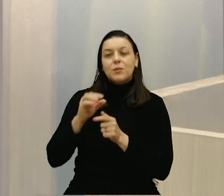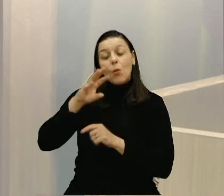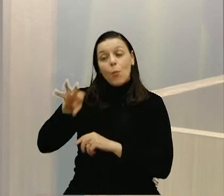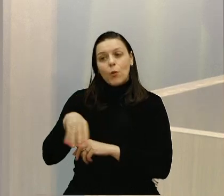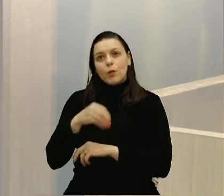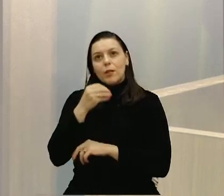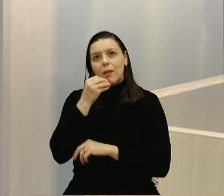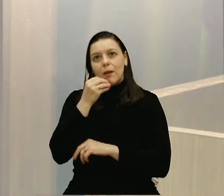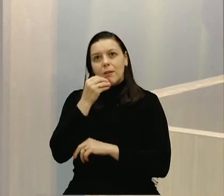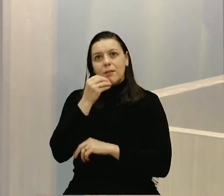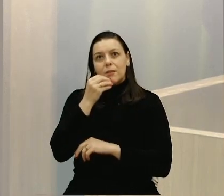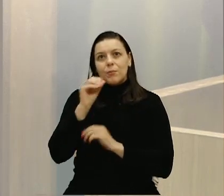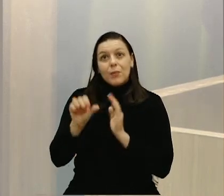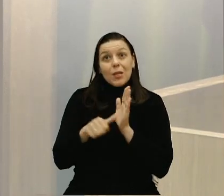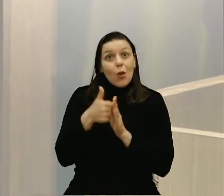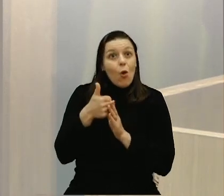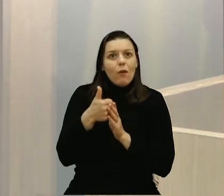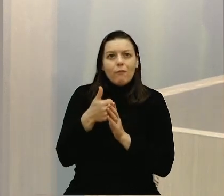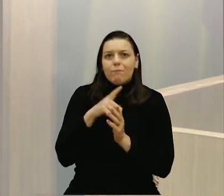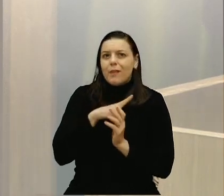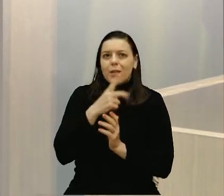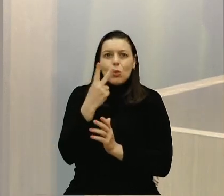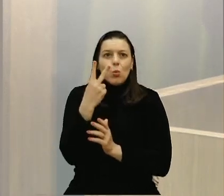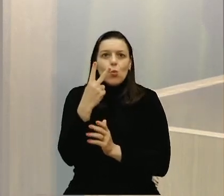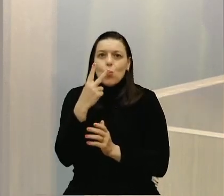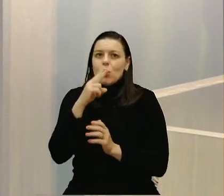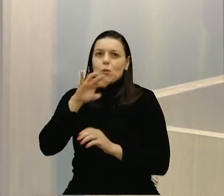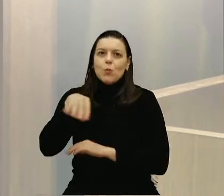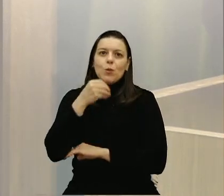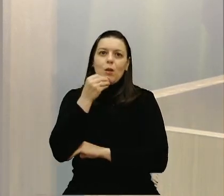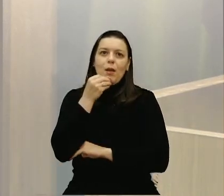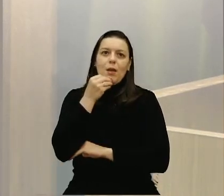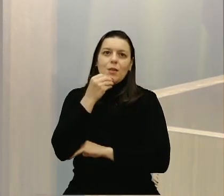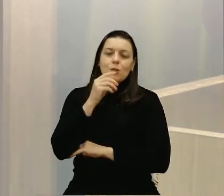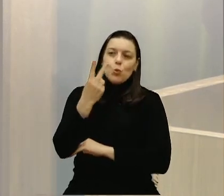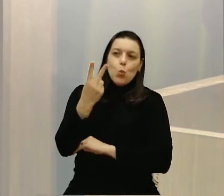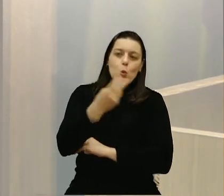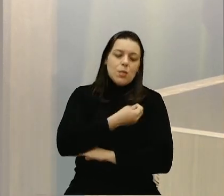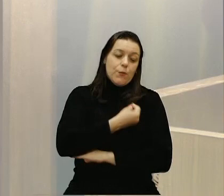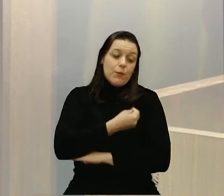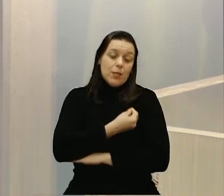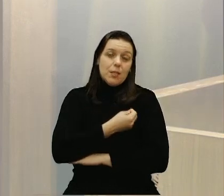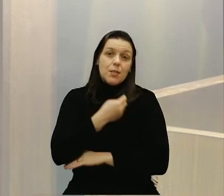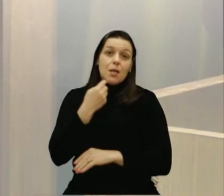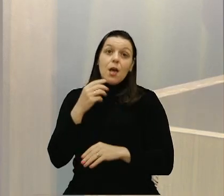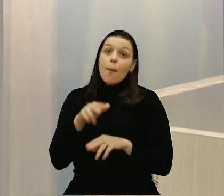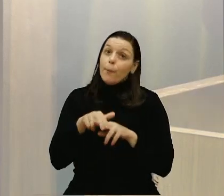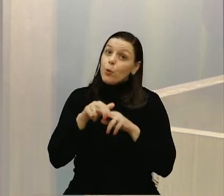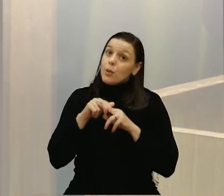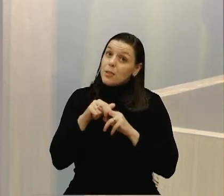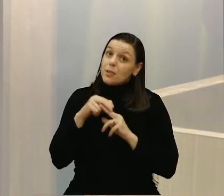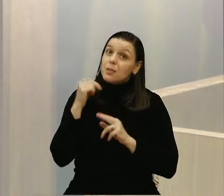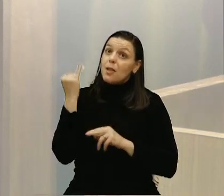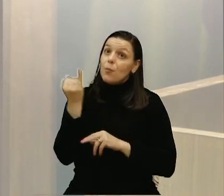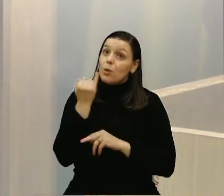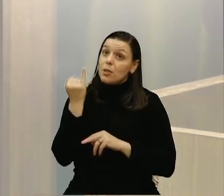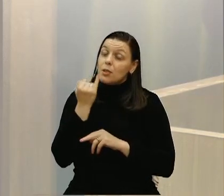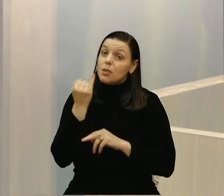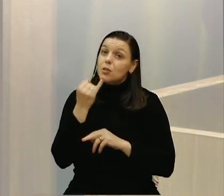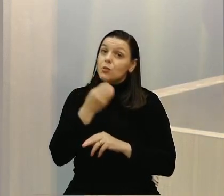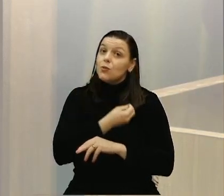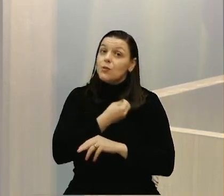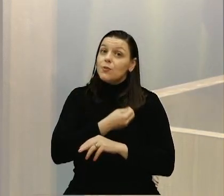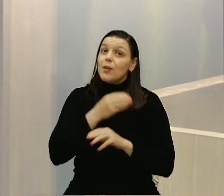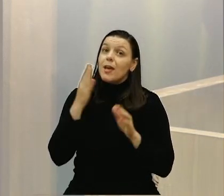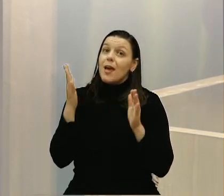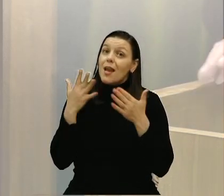de ser melhor. Muitas vezes a gente não tem duas oportunidades, não temos duas vidas. Por isso é importante a gente viver bem, viver em alegria,